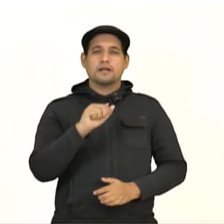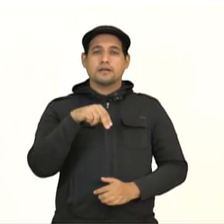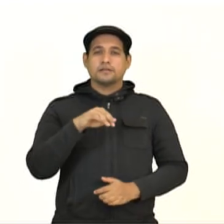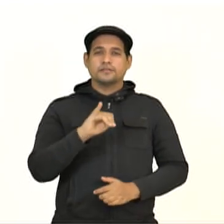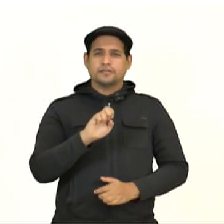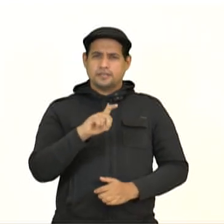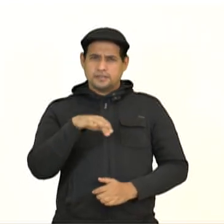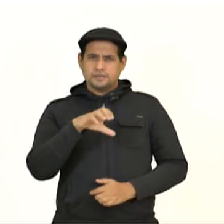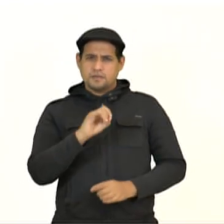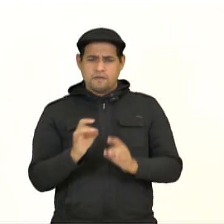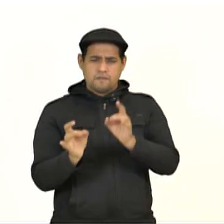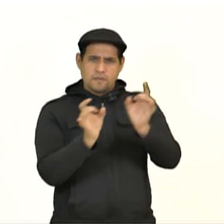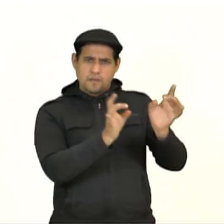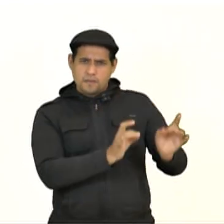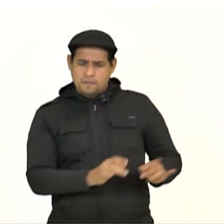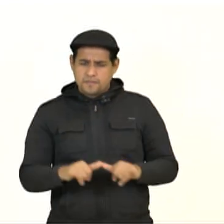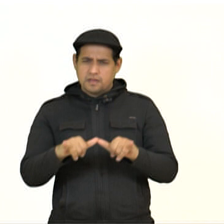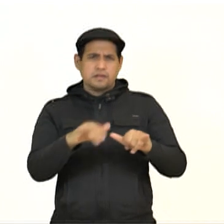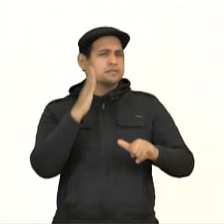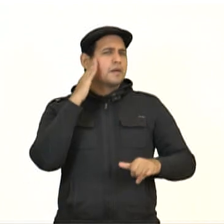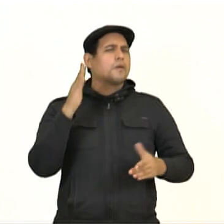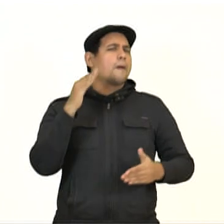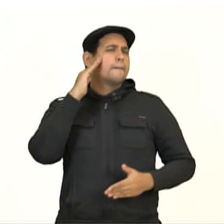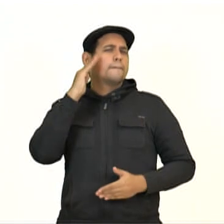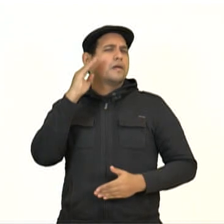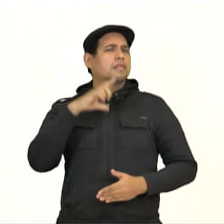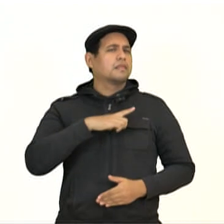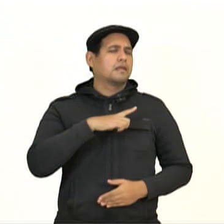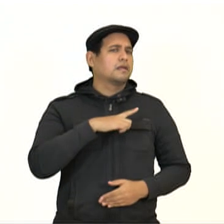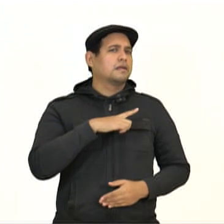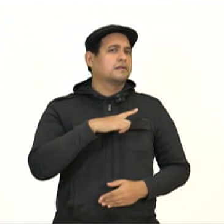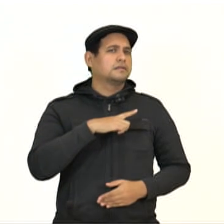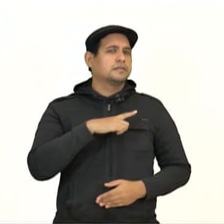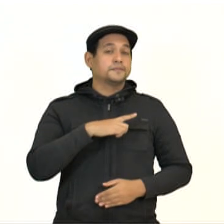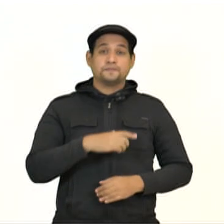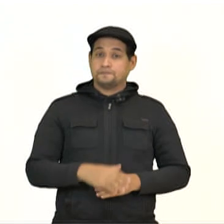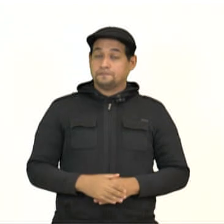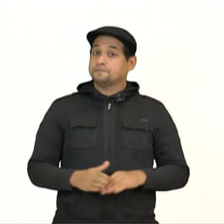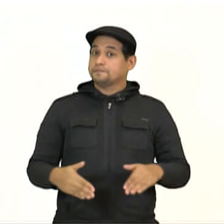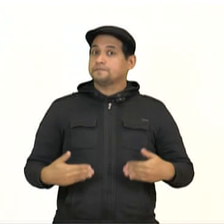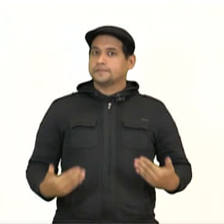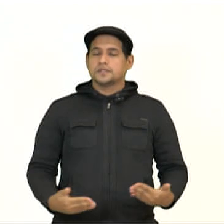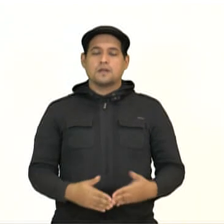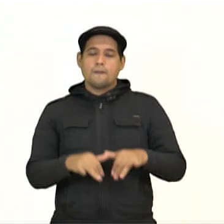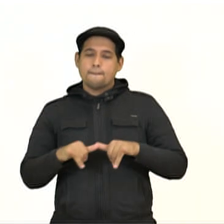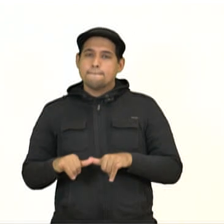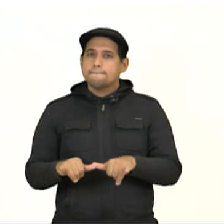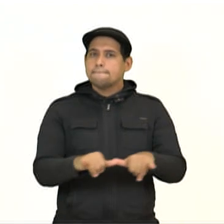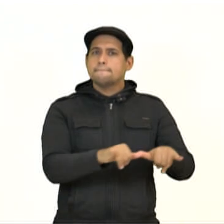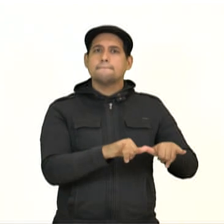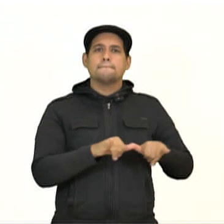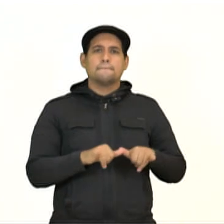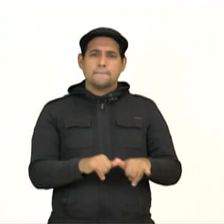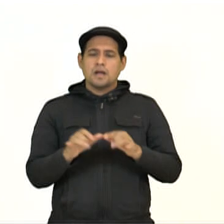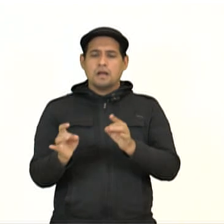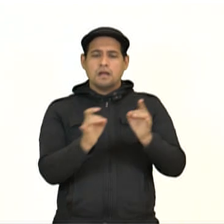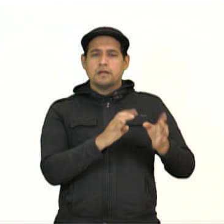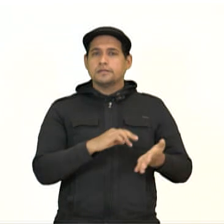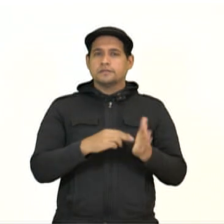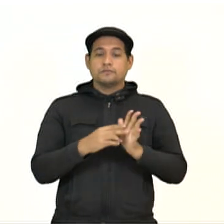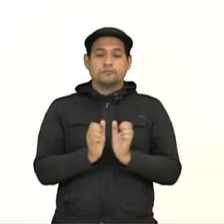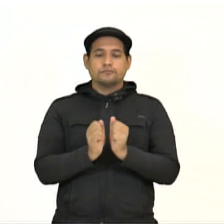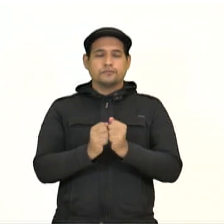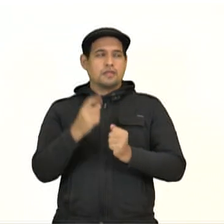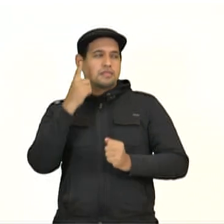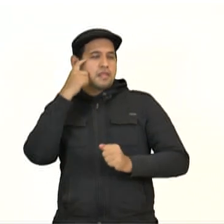lembra quais foram os seus princípios? O mercantilismo foi um conjunto de ideias e